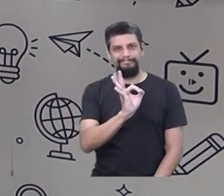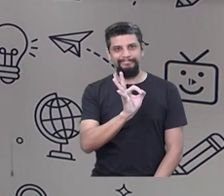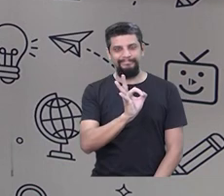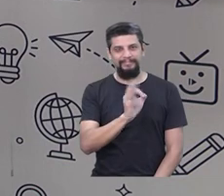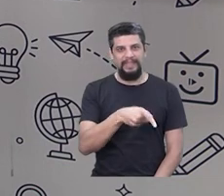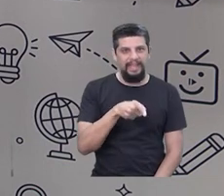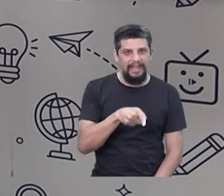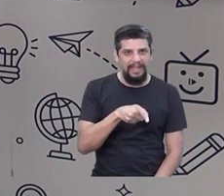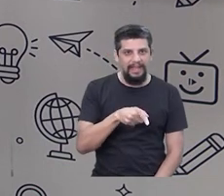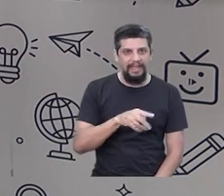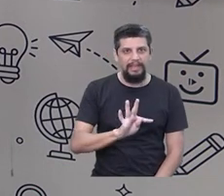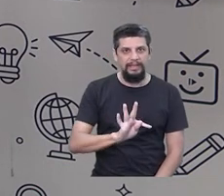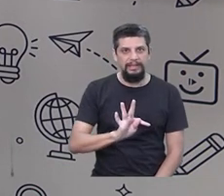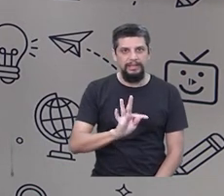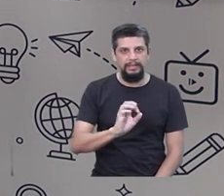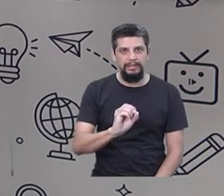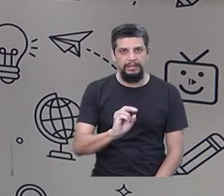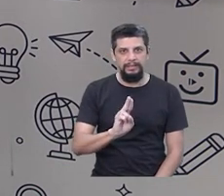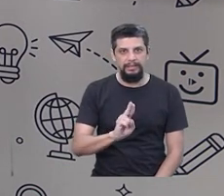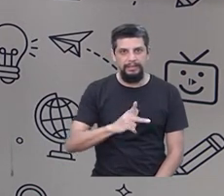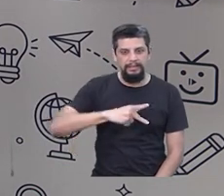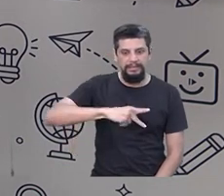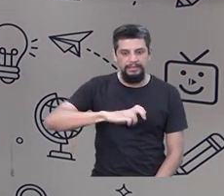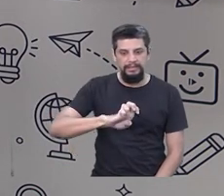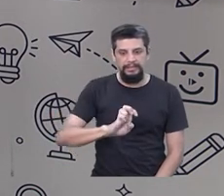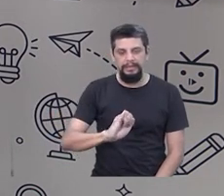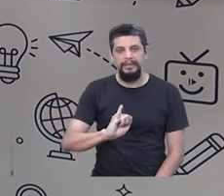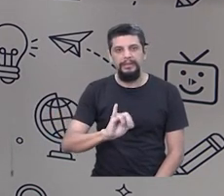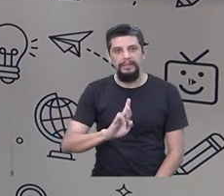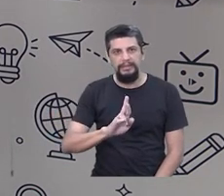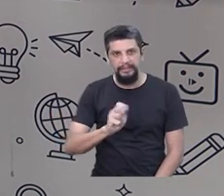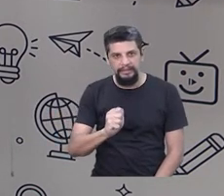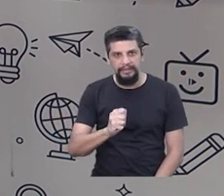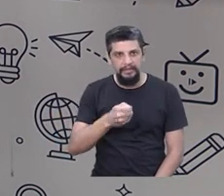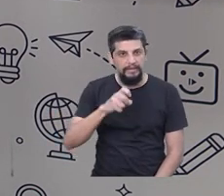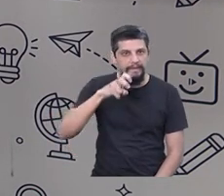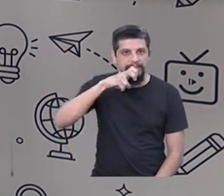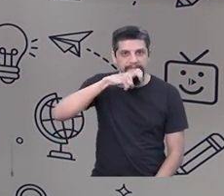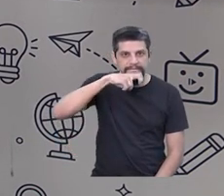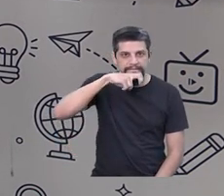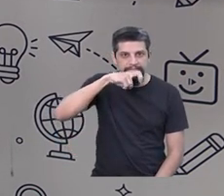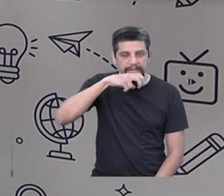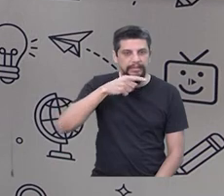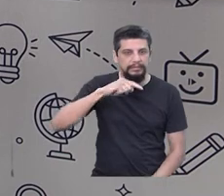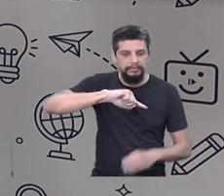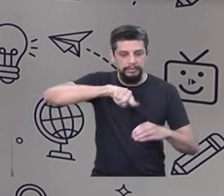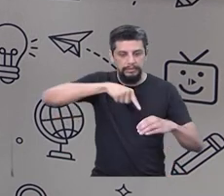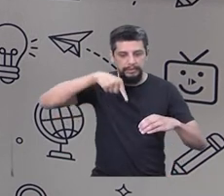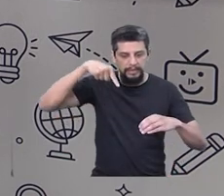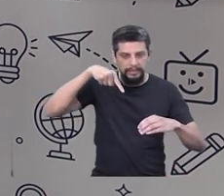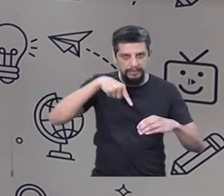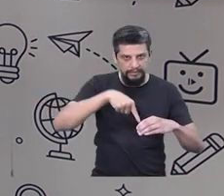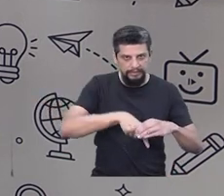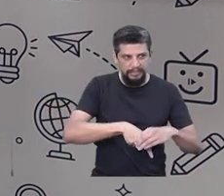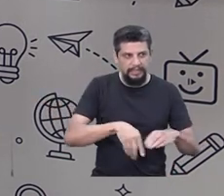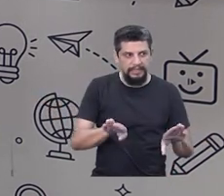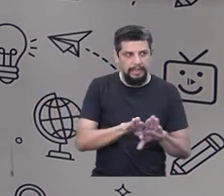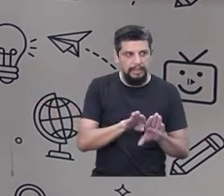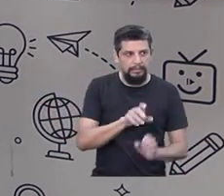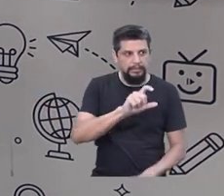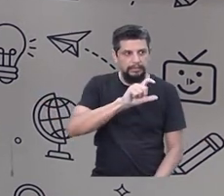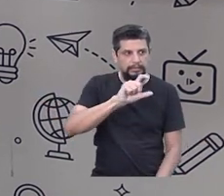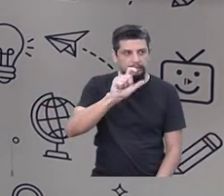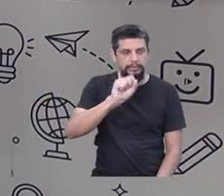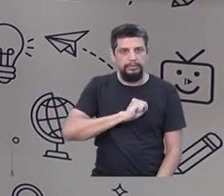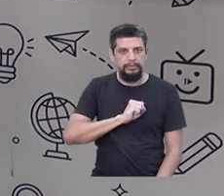Isso mesmo, a nossa toupeira. Então vamos ver se é toupeira mesmo. Olha só, é toupeira e está